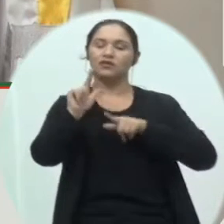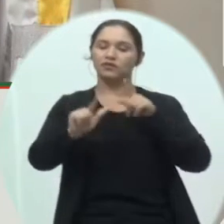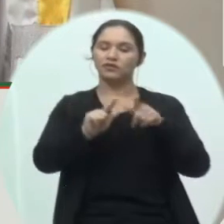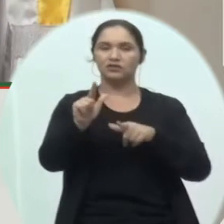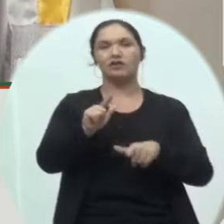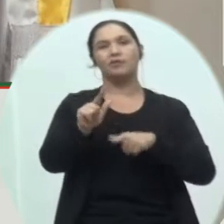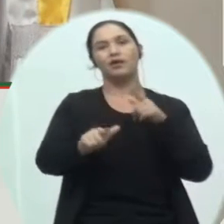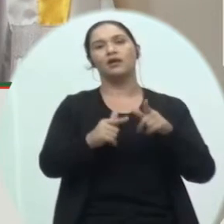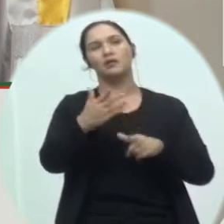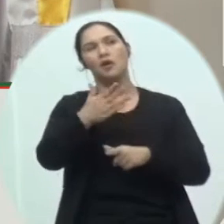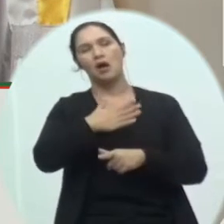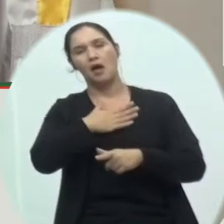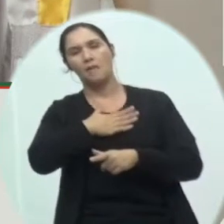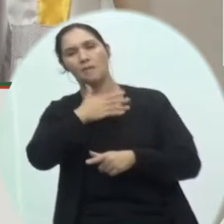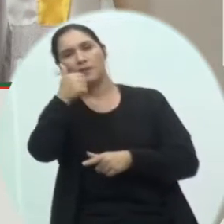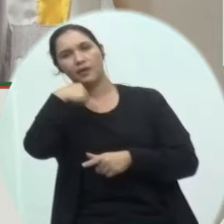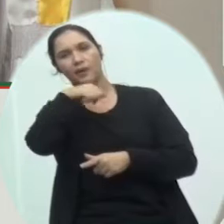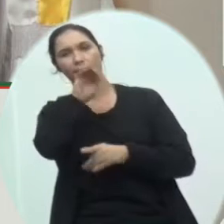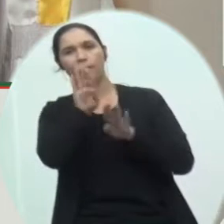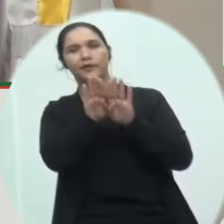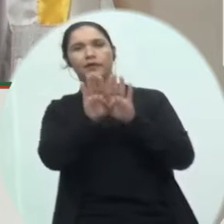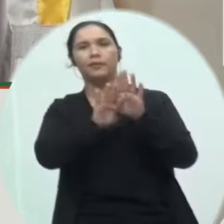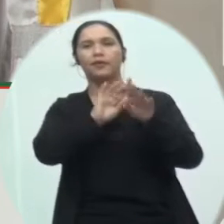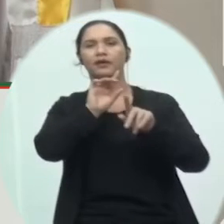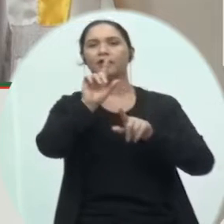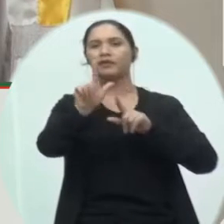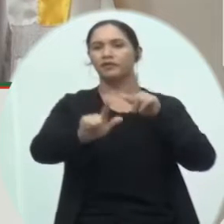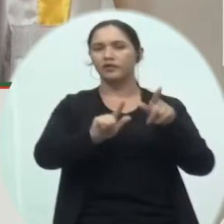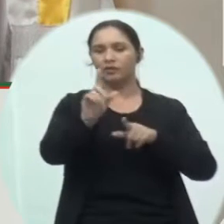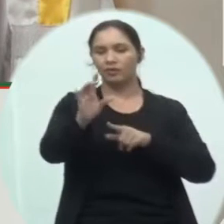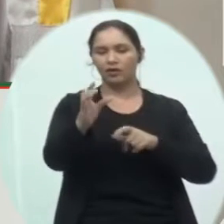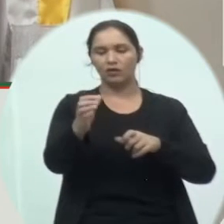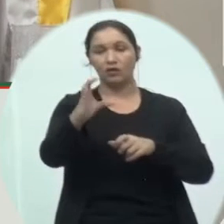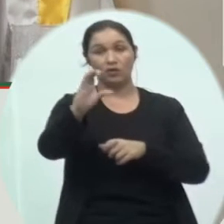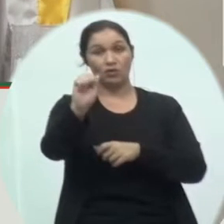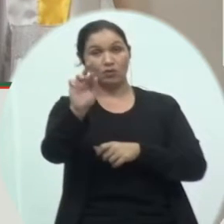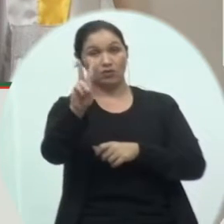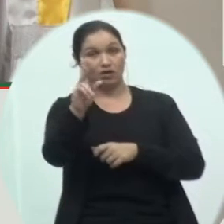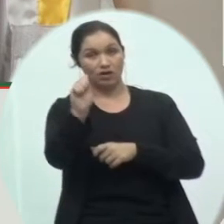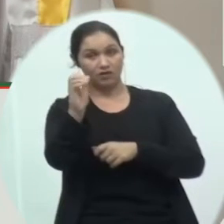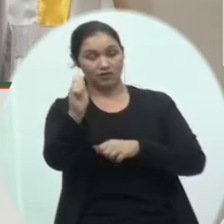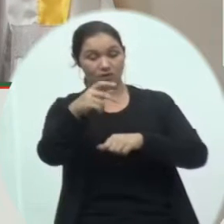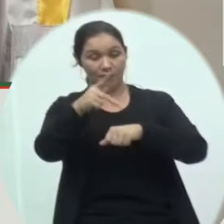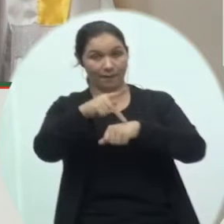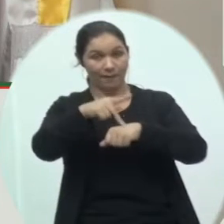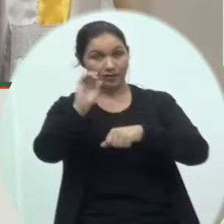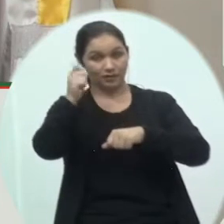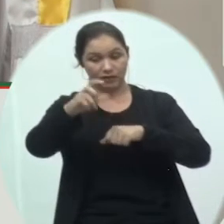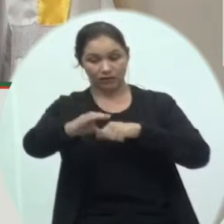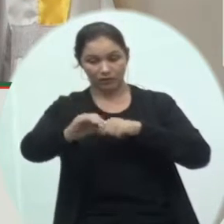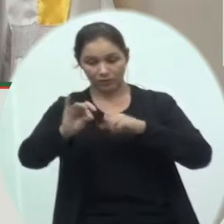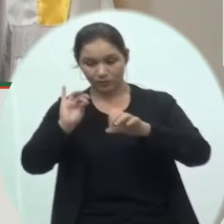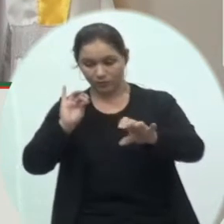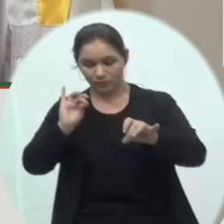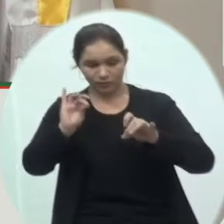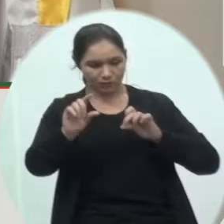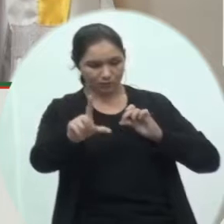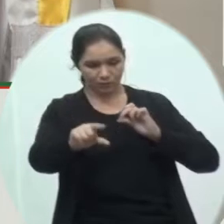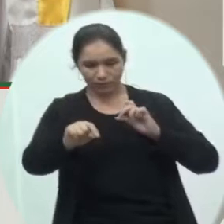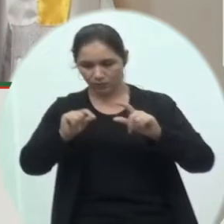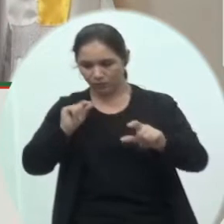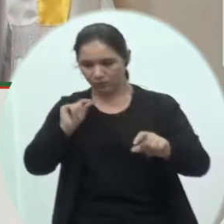mulheres, a minha mãe também foi escolhedeira e contou a sua história também na passagem quando esteve como escolhedeira de